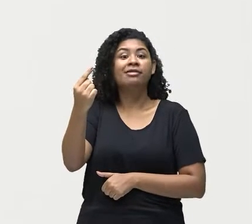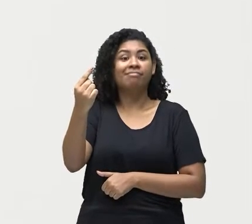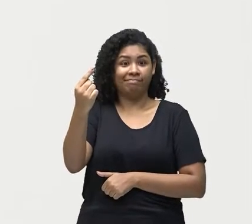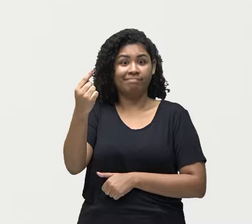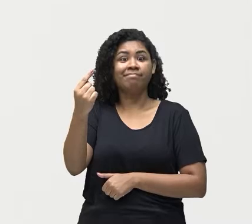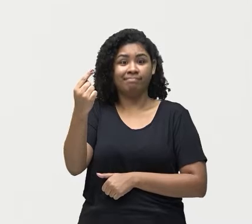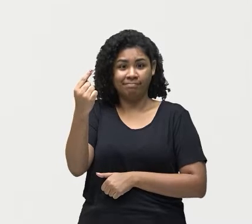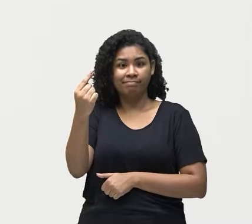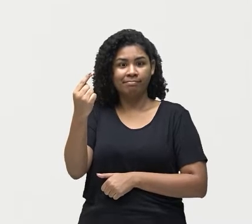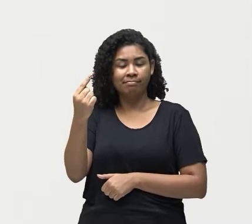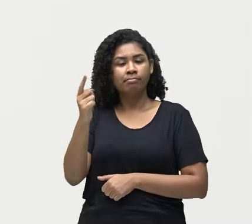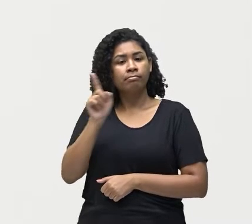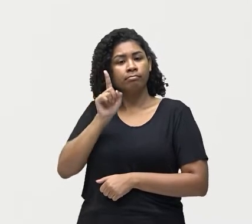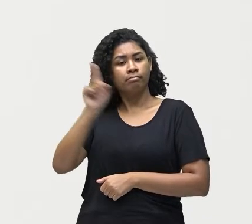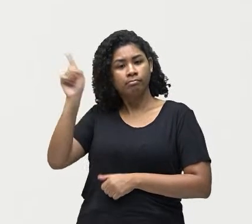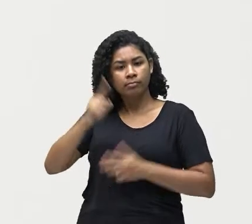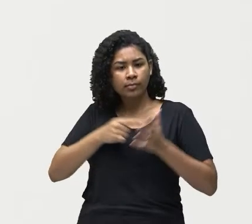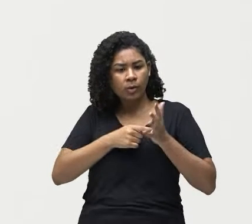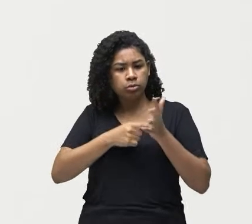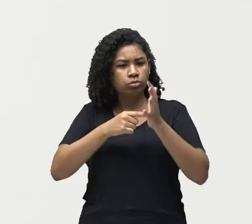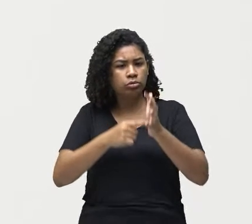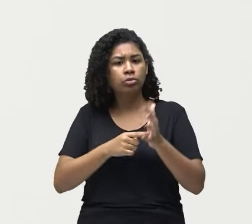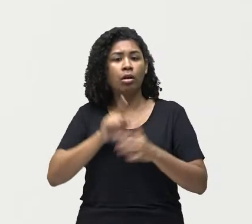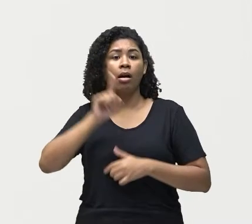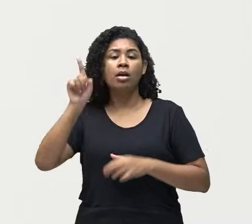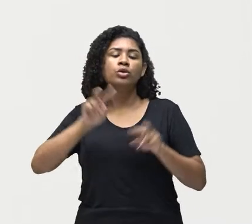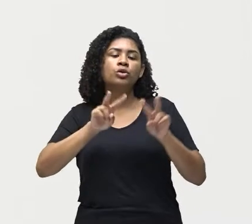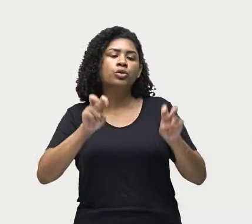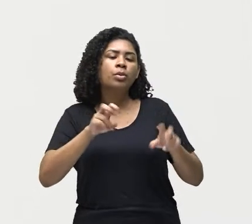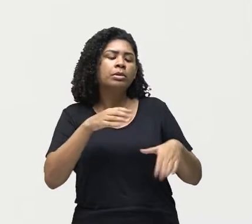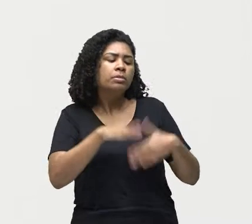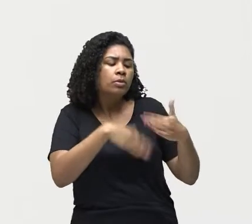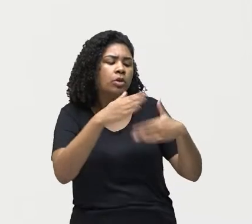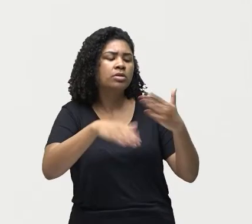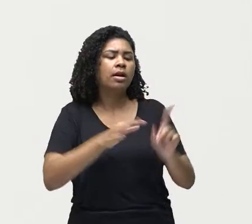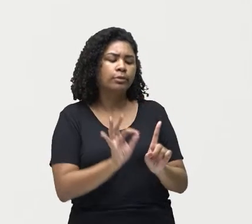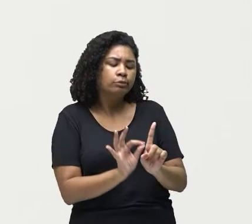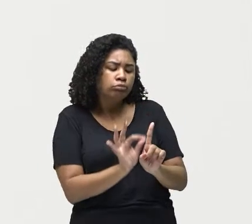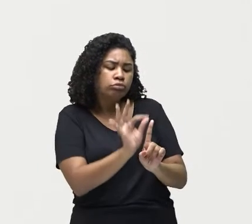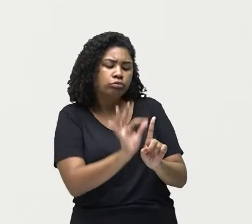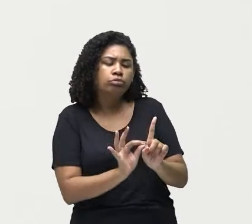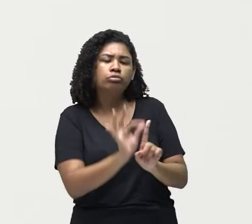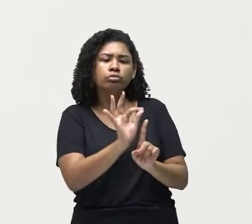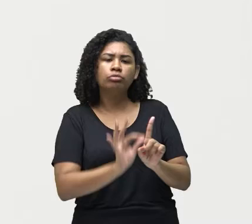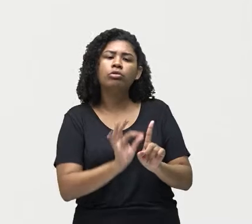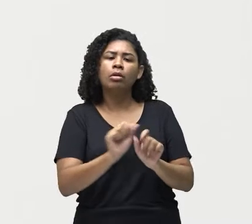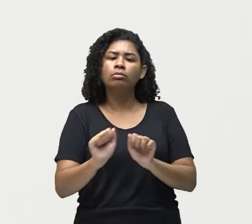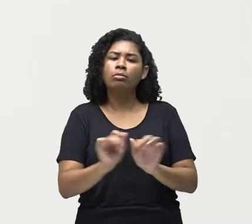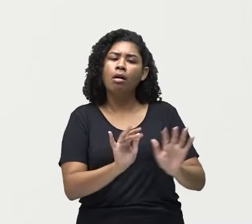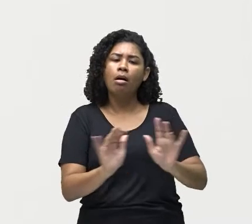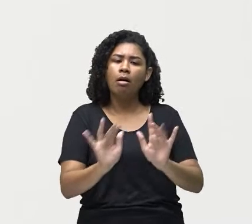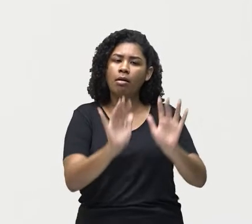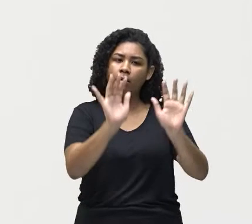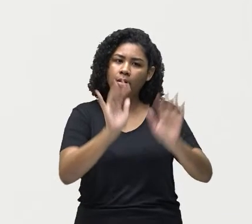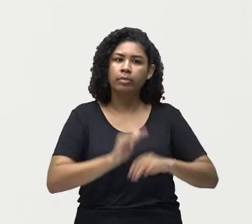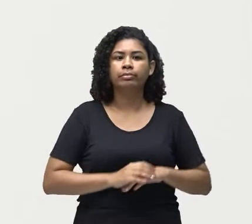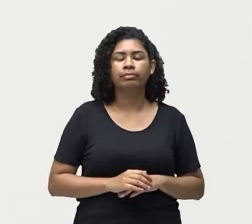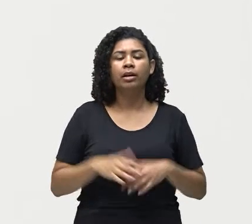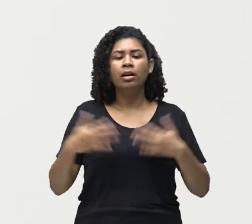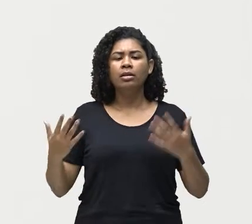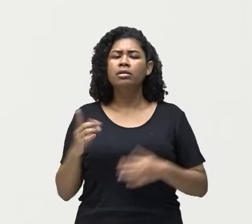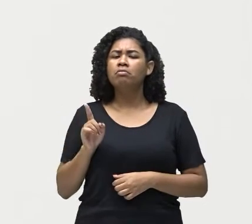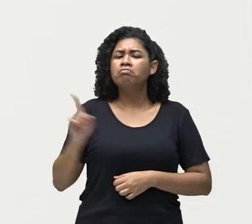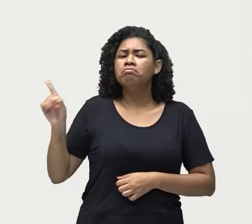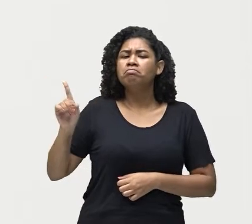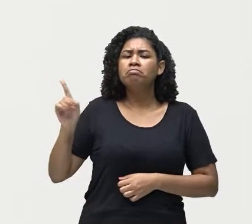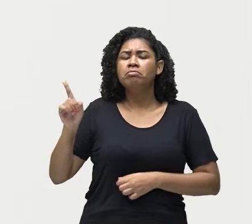está relacionada com o processo de máquina térmica a vapor, né? Então, como essa máquina foi criada, né? A